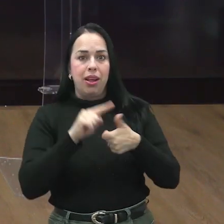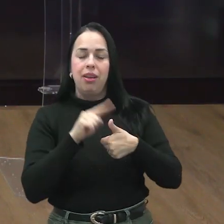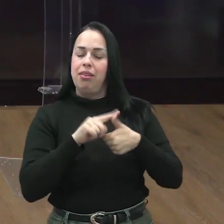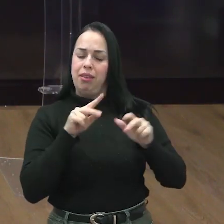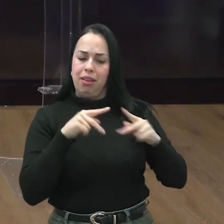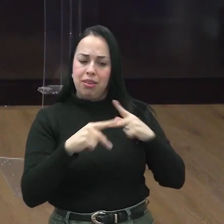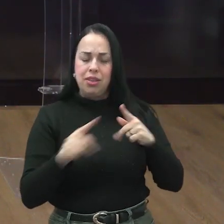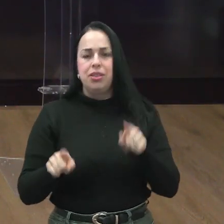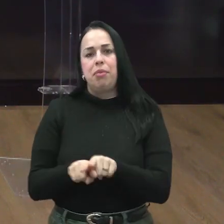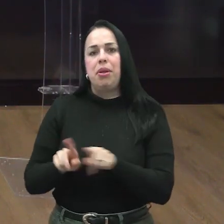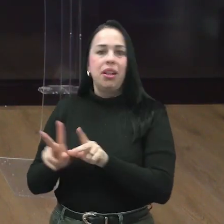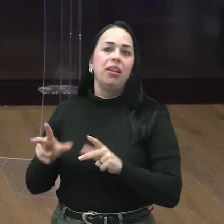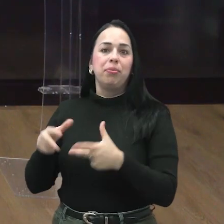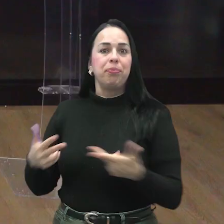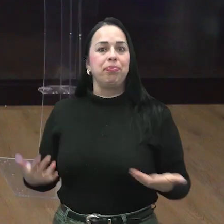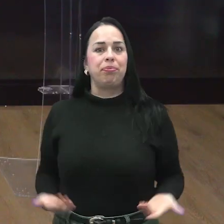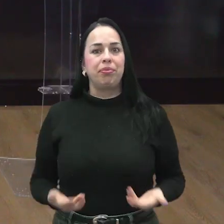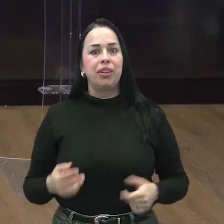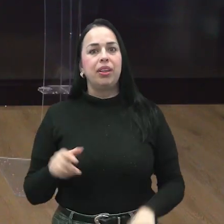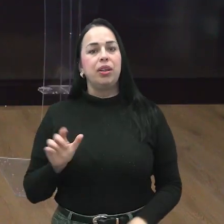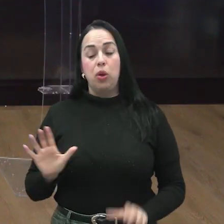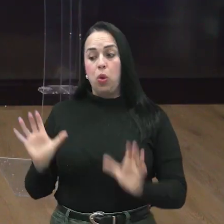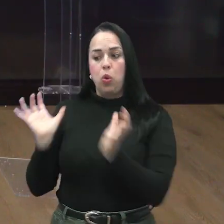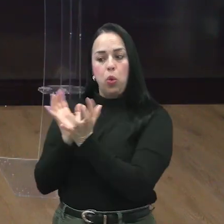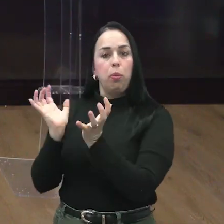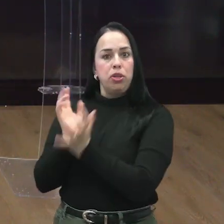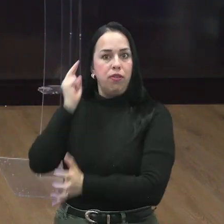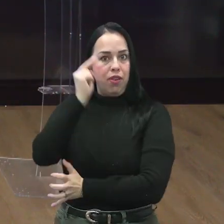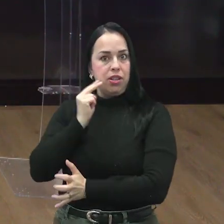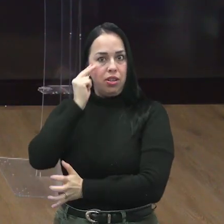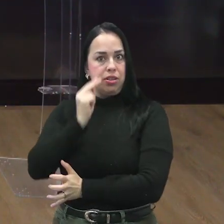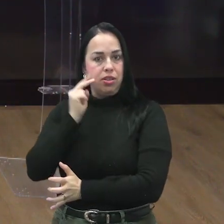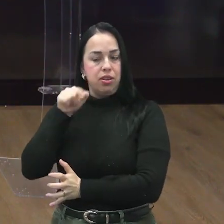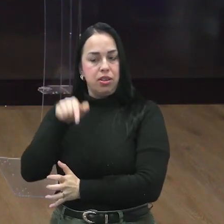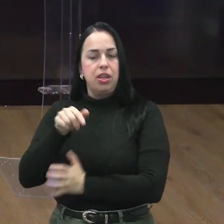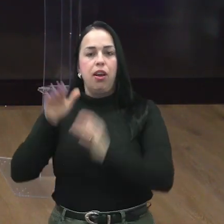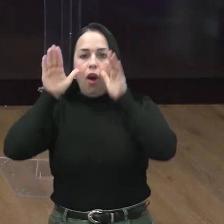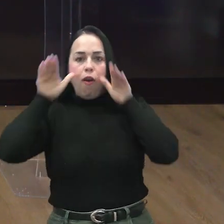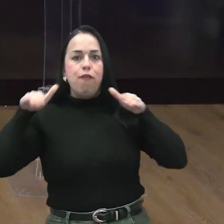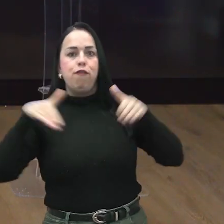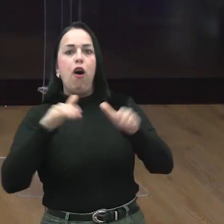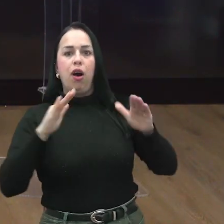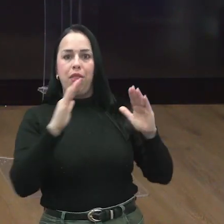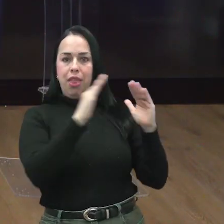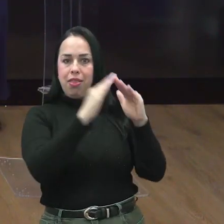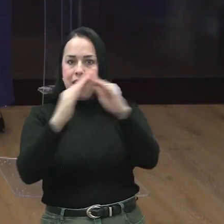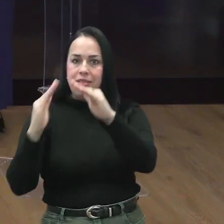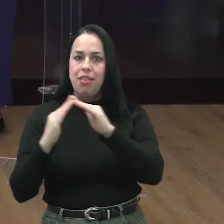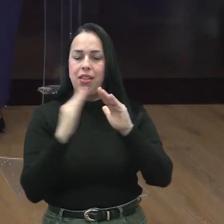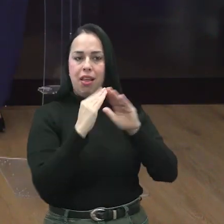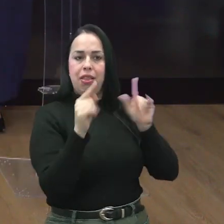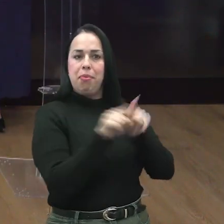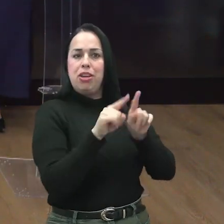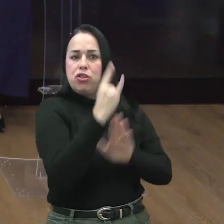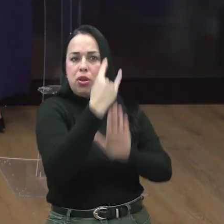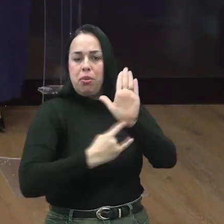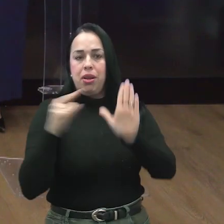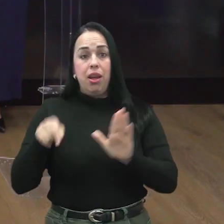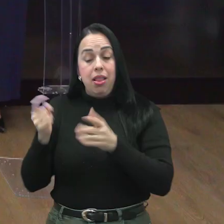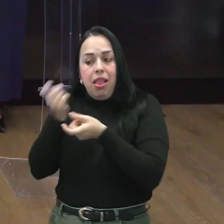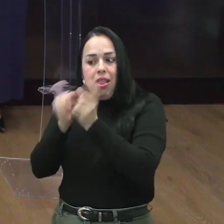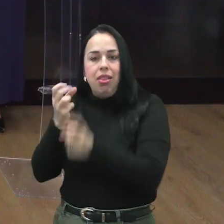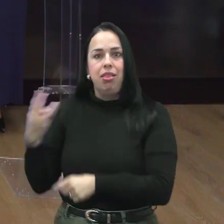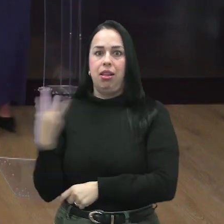dos Campos e da Câmara Municipal. Vereadores da Frente Parlamentar da Habitação e Regularização Fundiária se reúnem